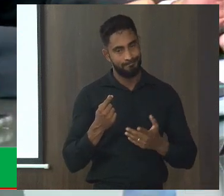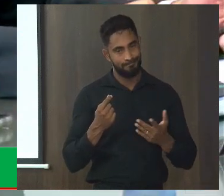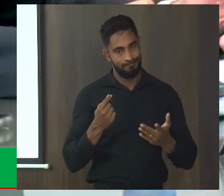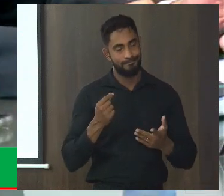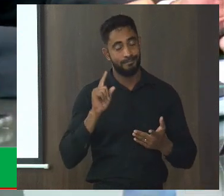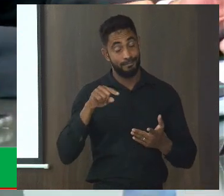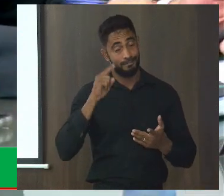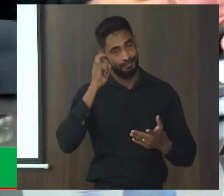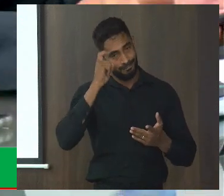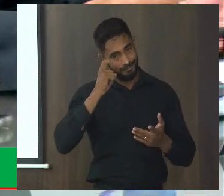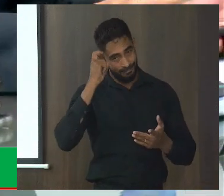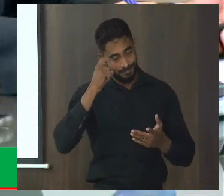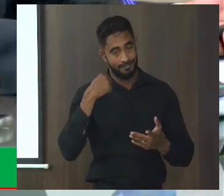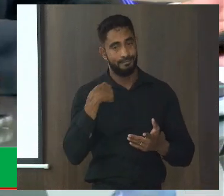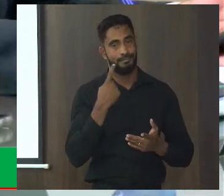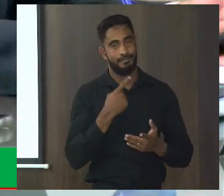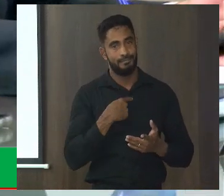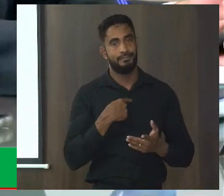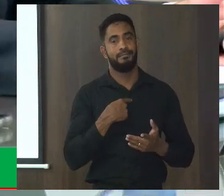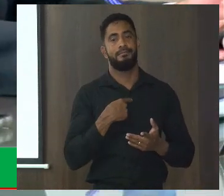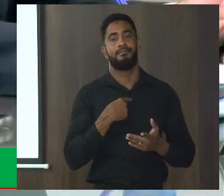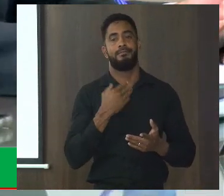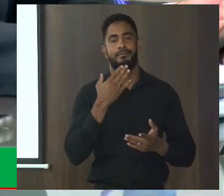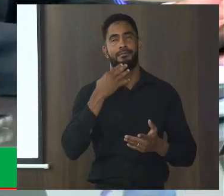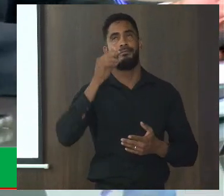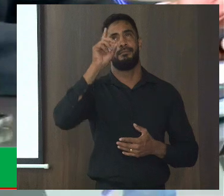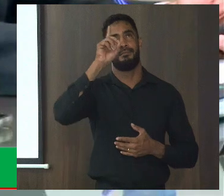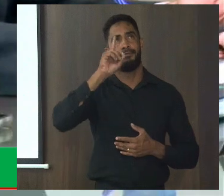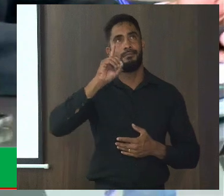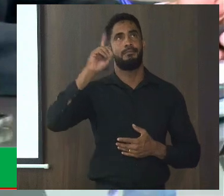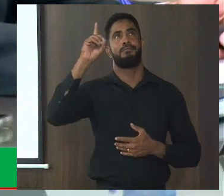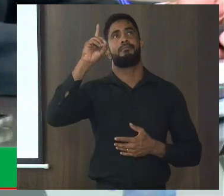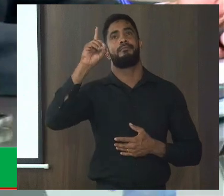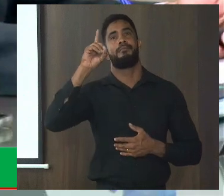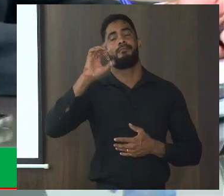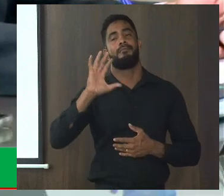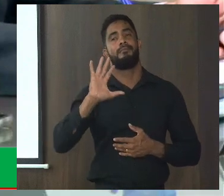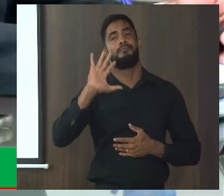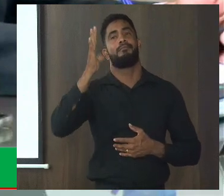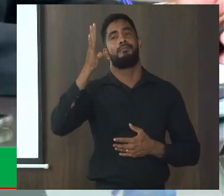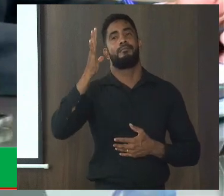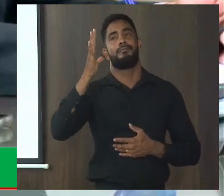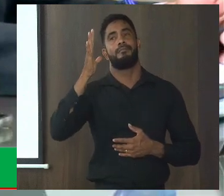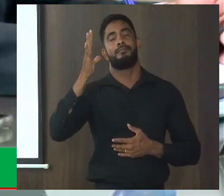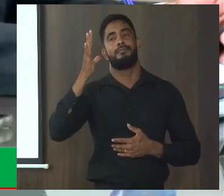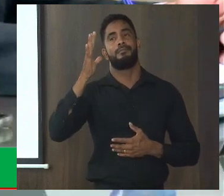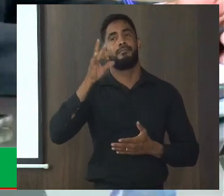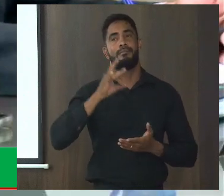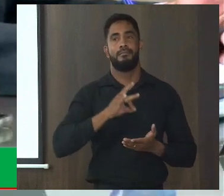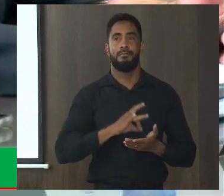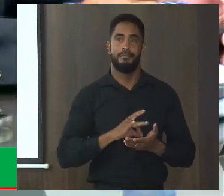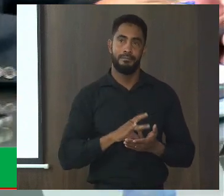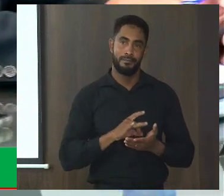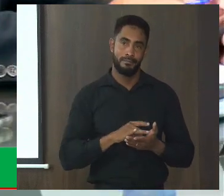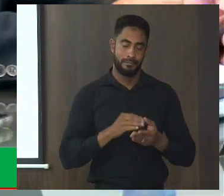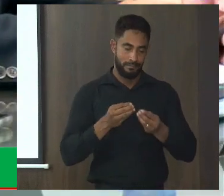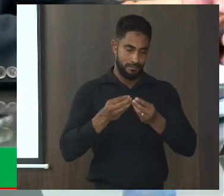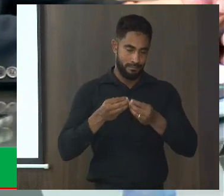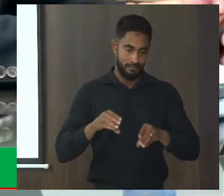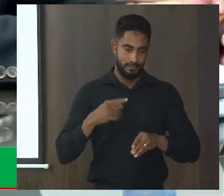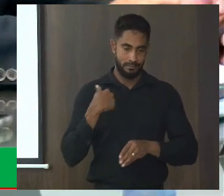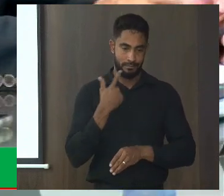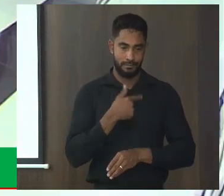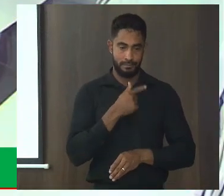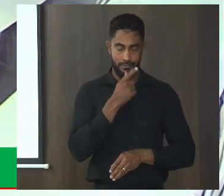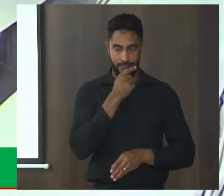né, de todos nós, parabenizar o senhor aí. E pedir a Deus, né, que tomara que não está acontecendo mesmo, né, para prejudicar aí nossa água aí. Obrigado,